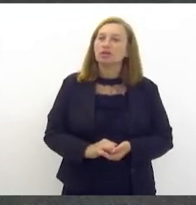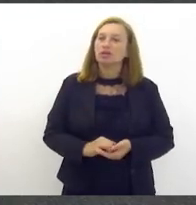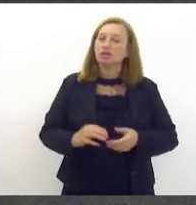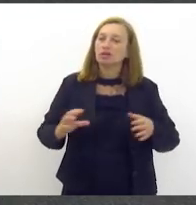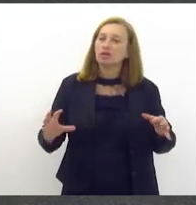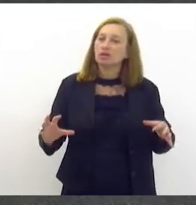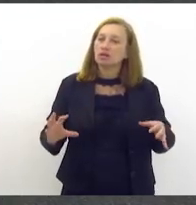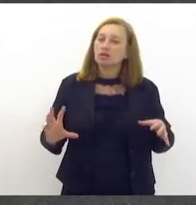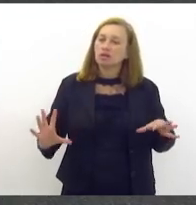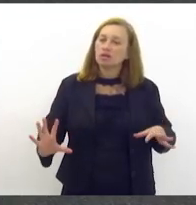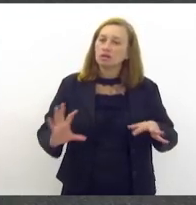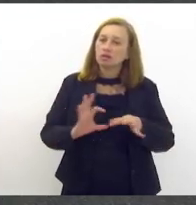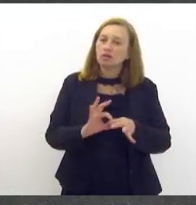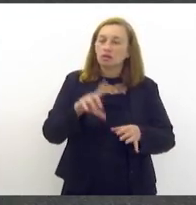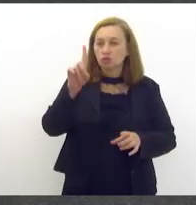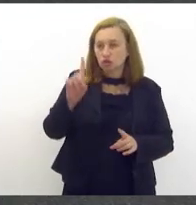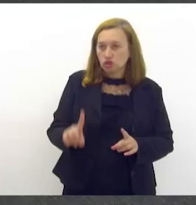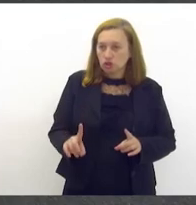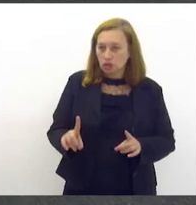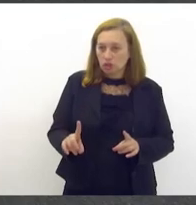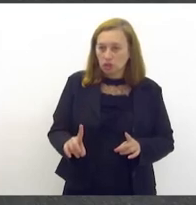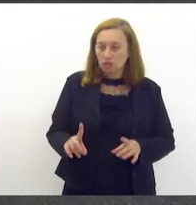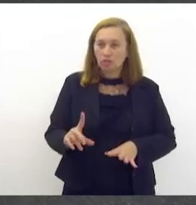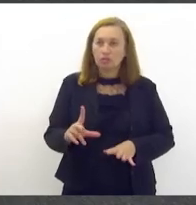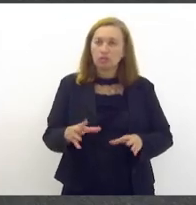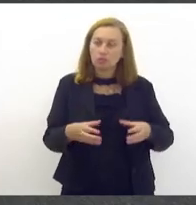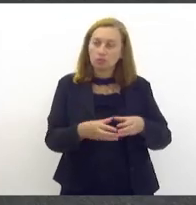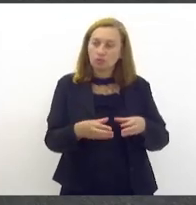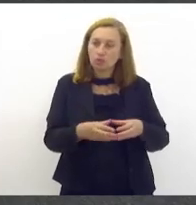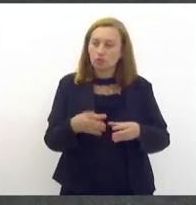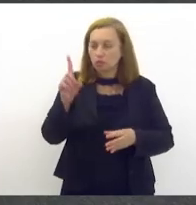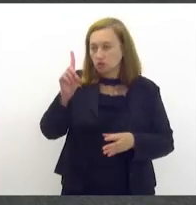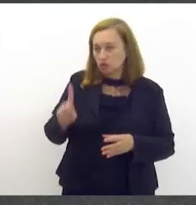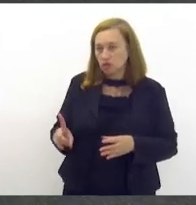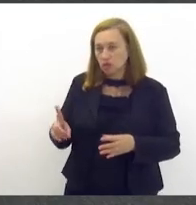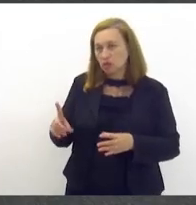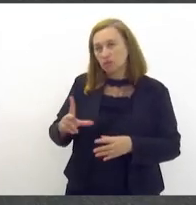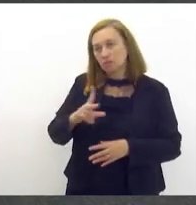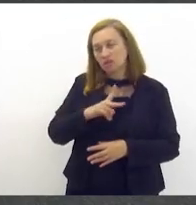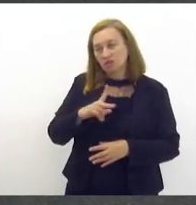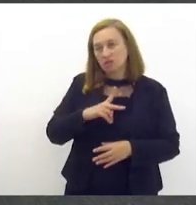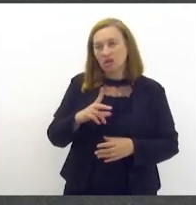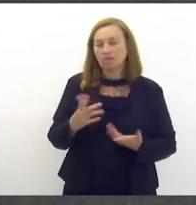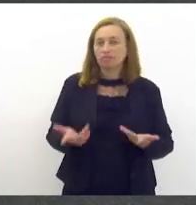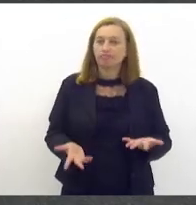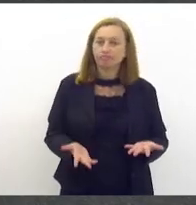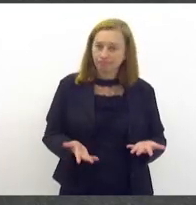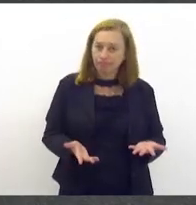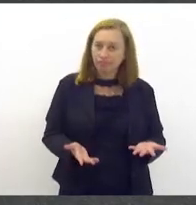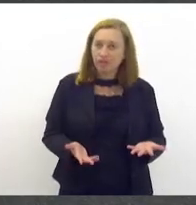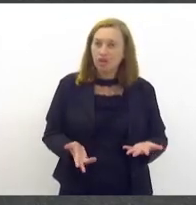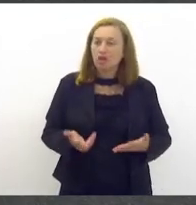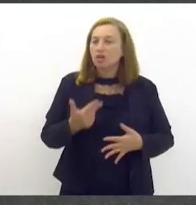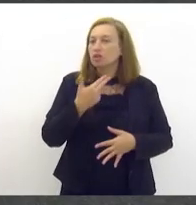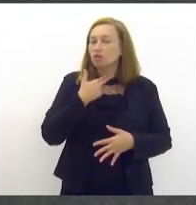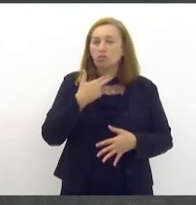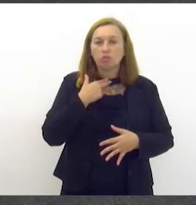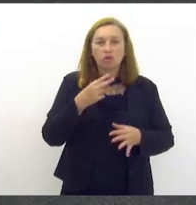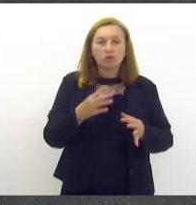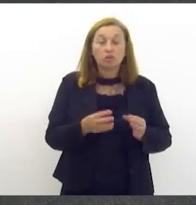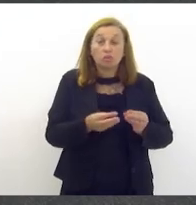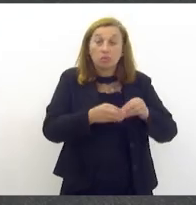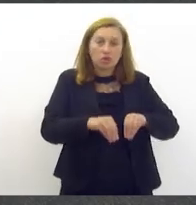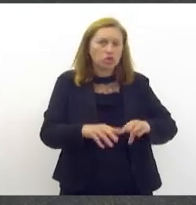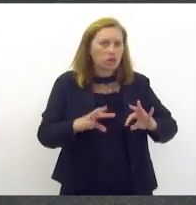o direito coletivo com o direito individual. Não pode ser individualista e ferrar com o trânsito em